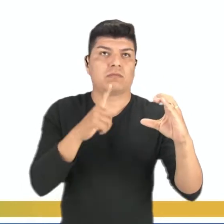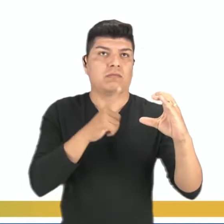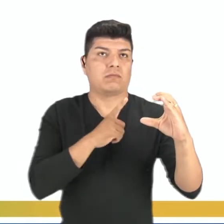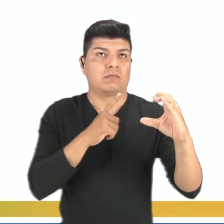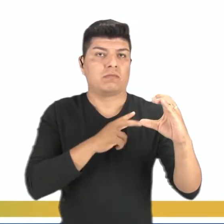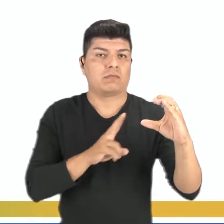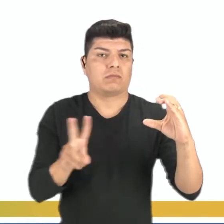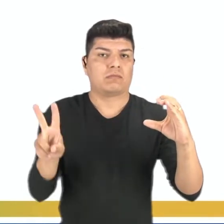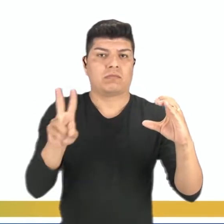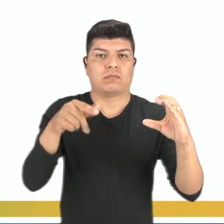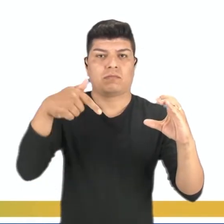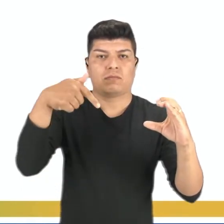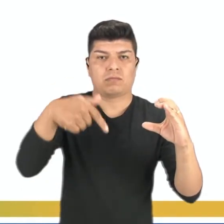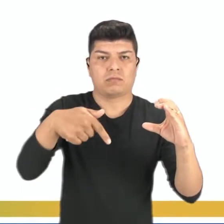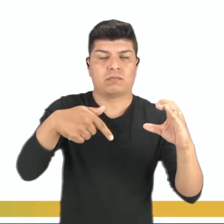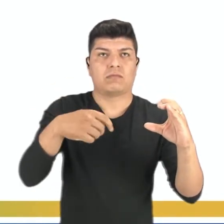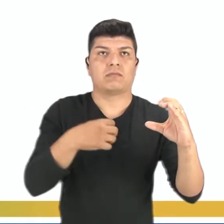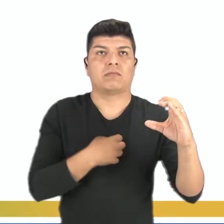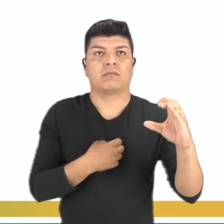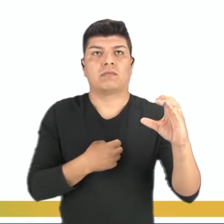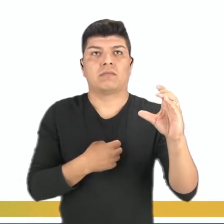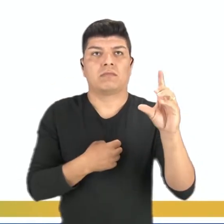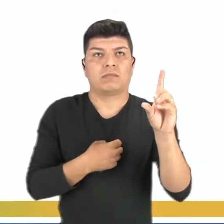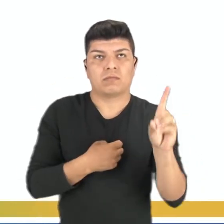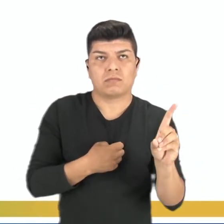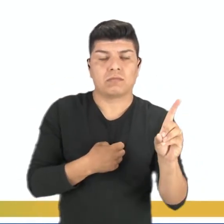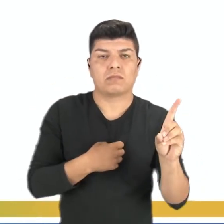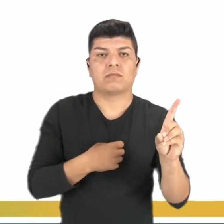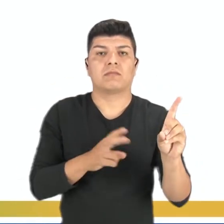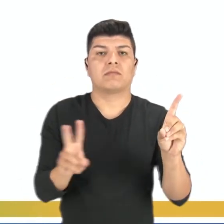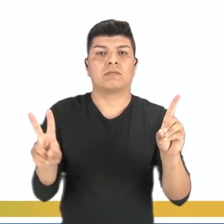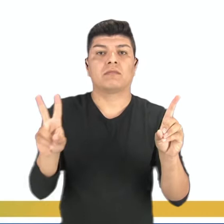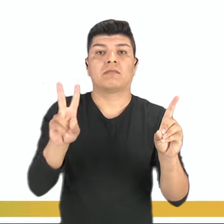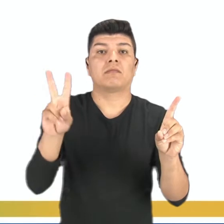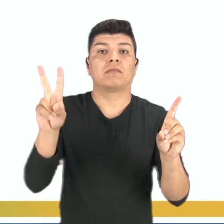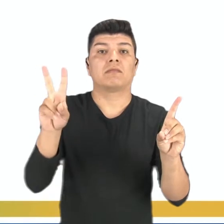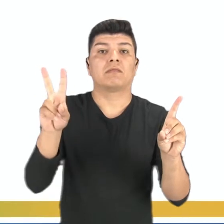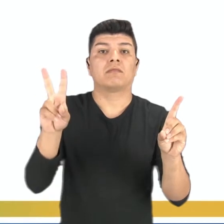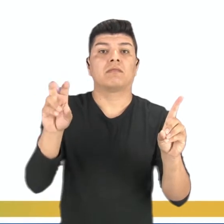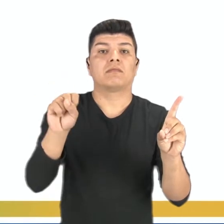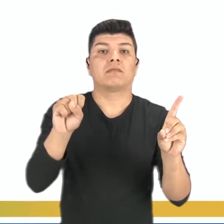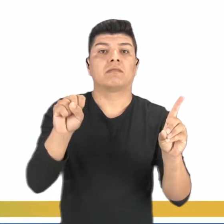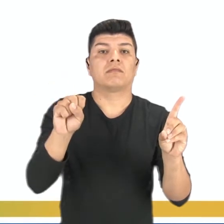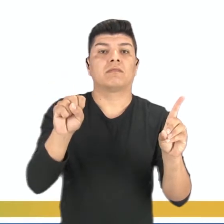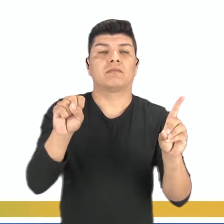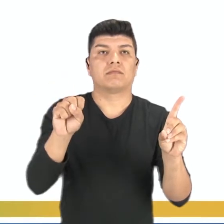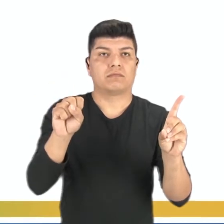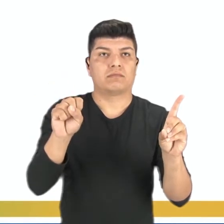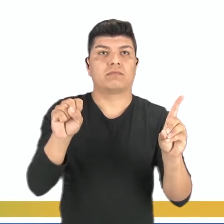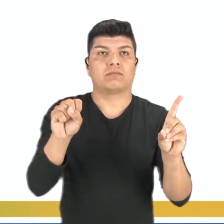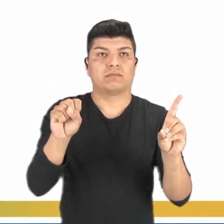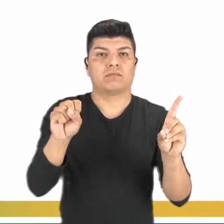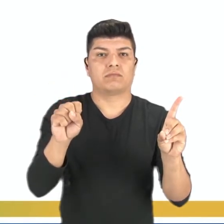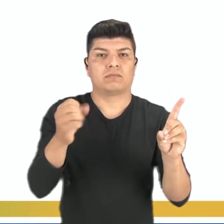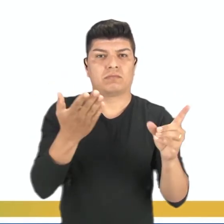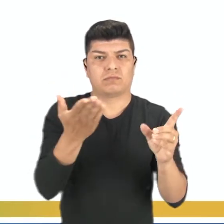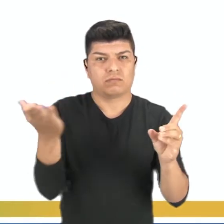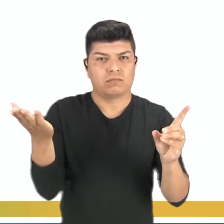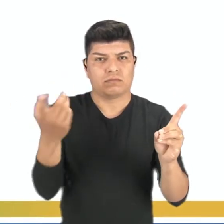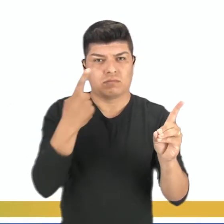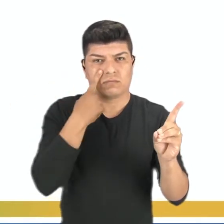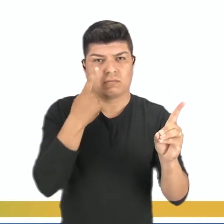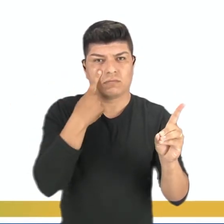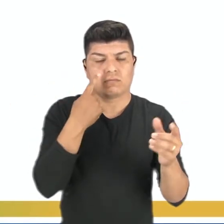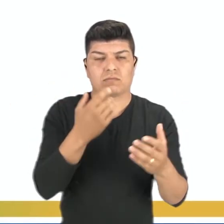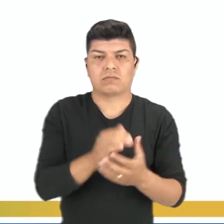C, o valor é 7. Na alternativa D, nós temos 8. Gente,